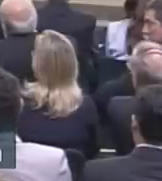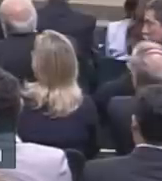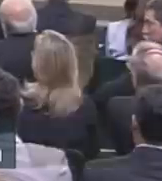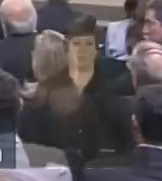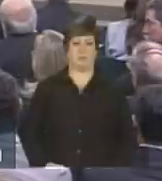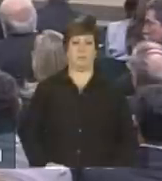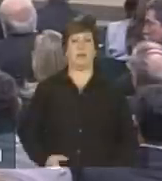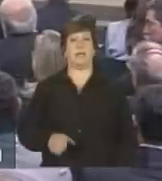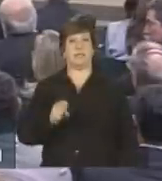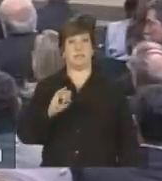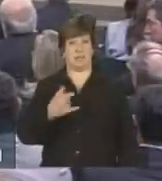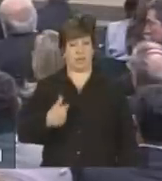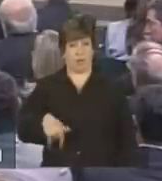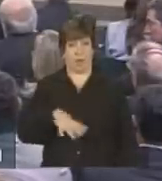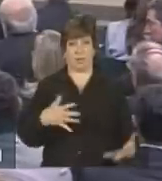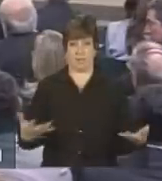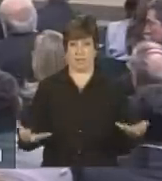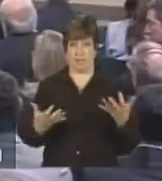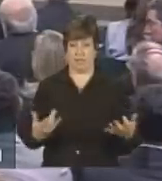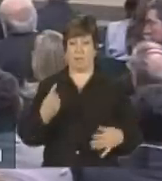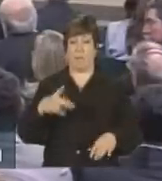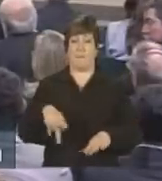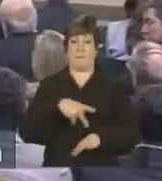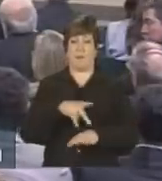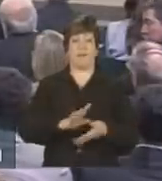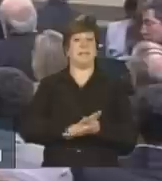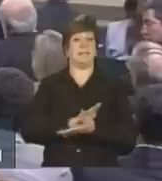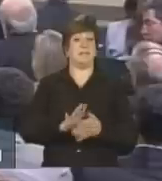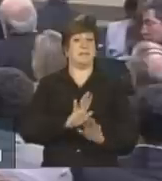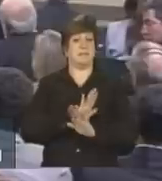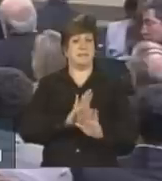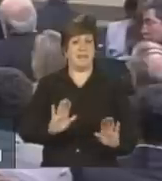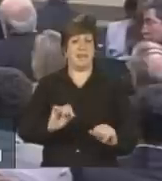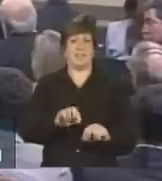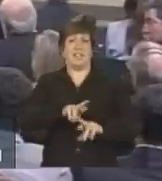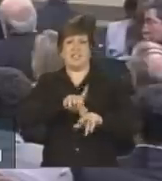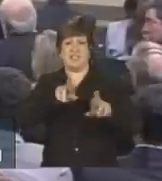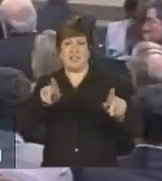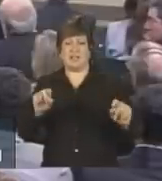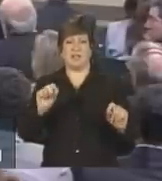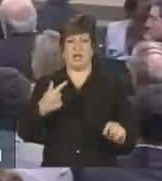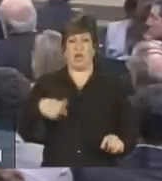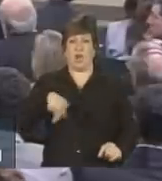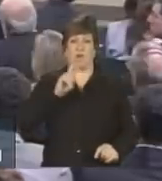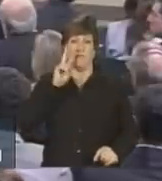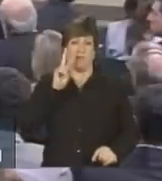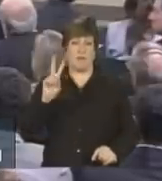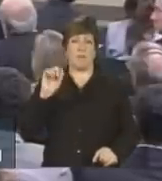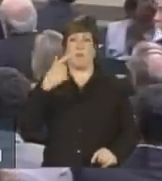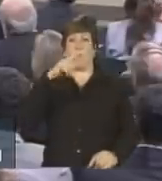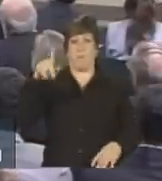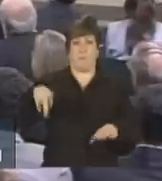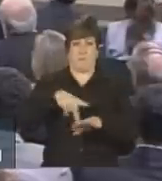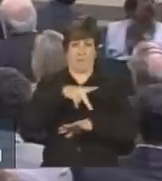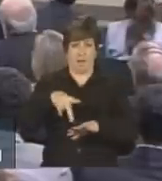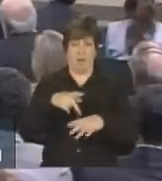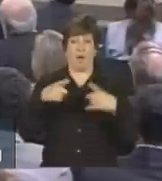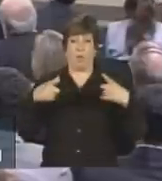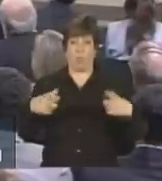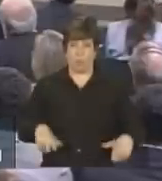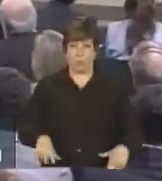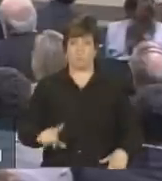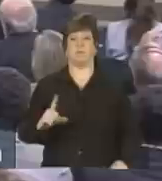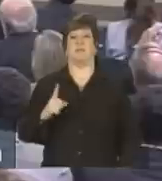sem as distorções que nós verificamos em países onde